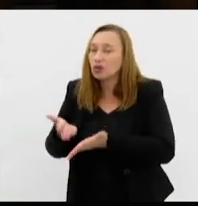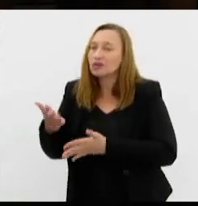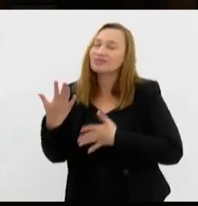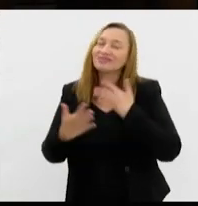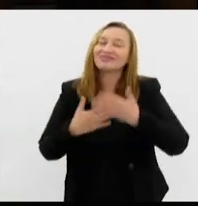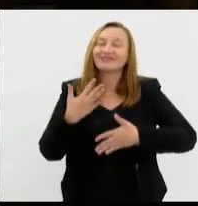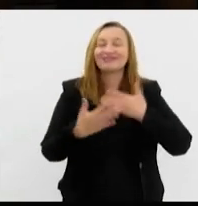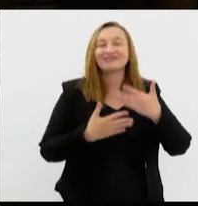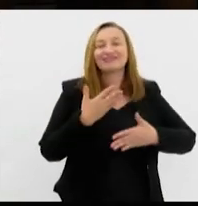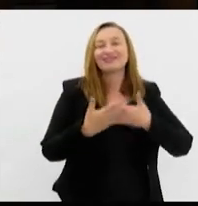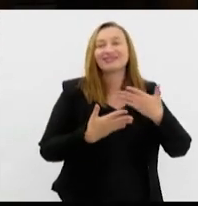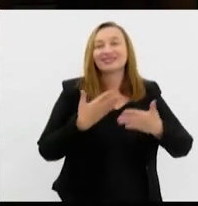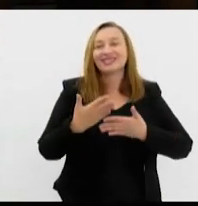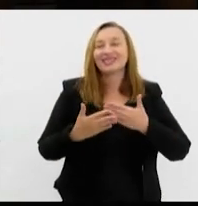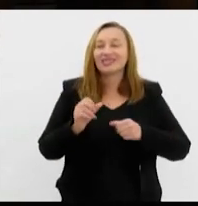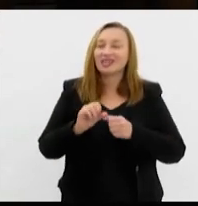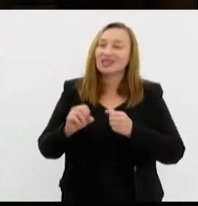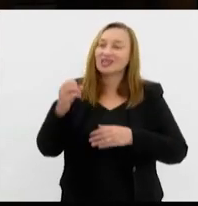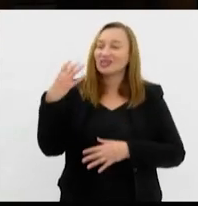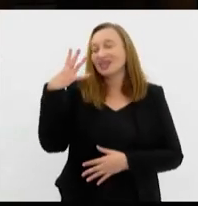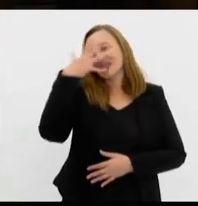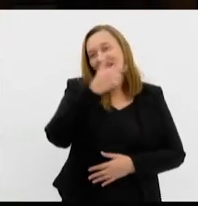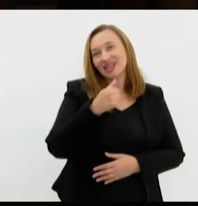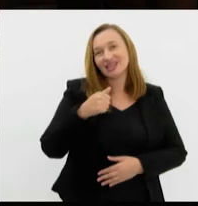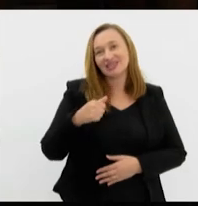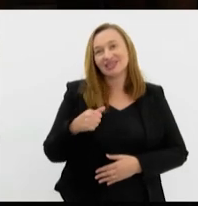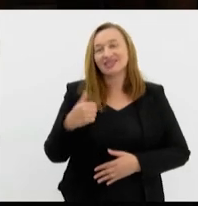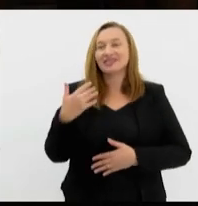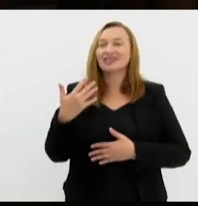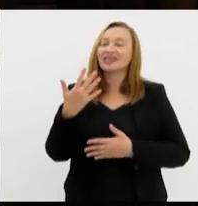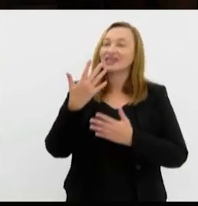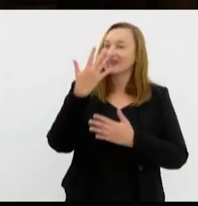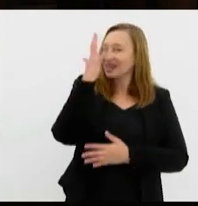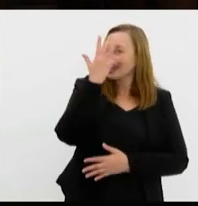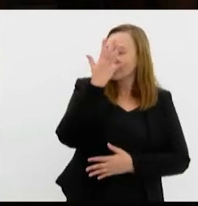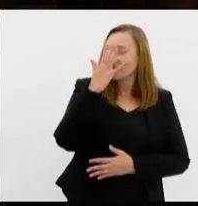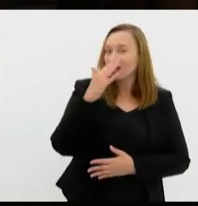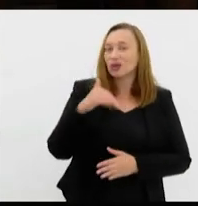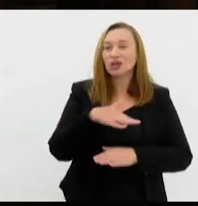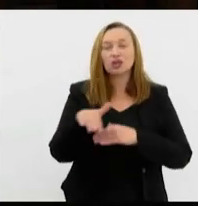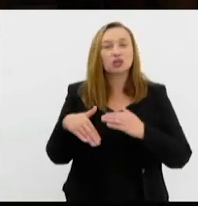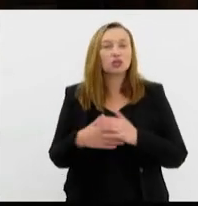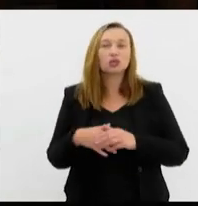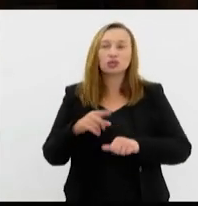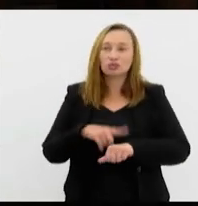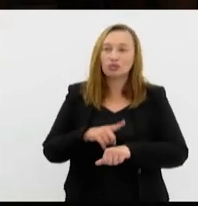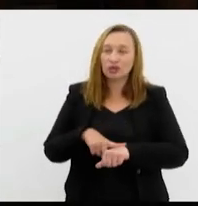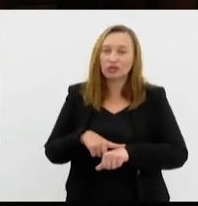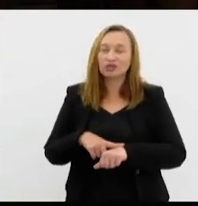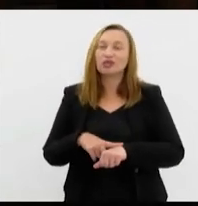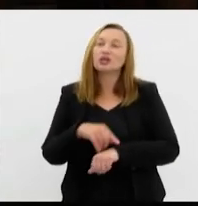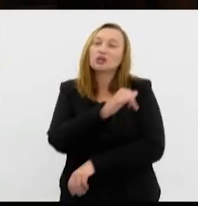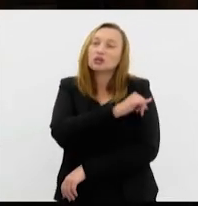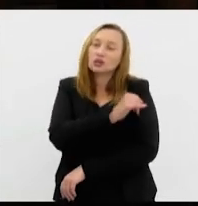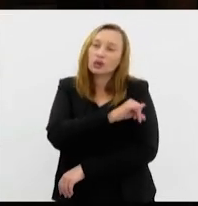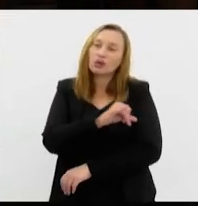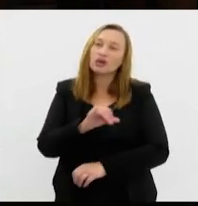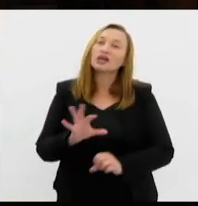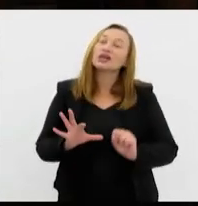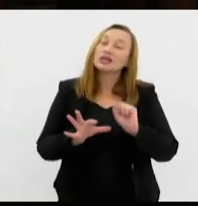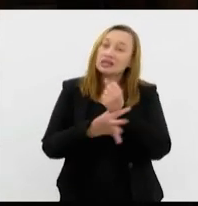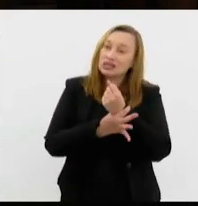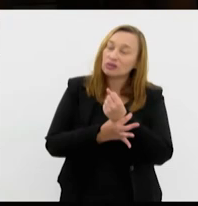alegria, fazendo um belo carnaval em todos os segmentos, em todos os setores do Rio de Janeiro. Segurança